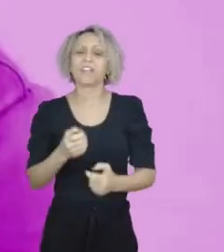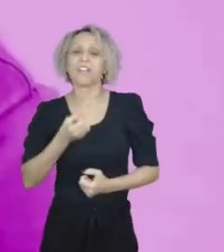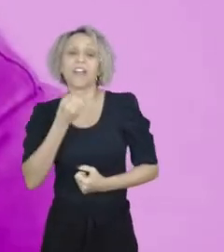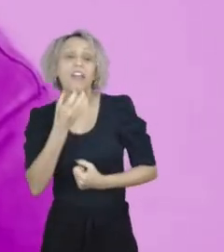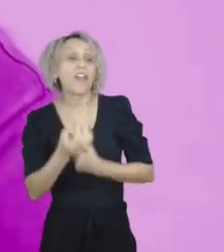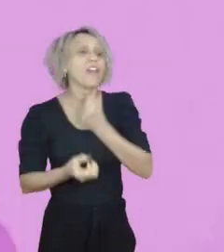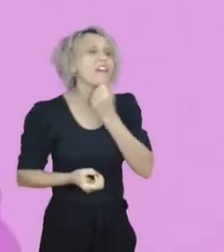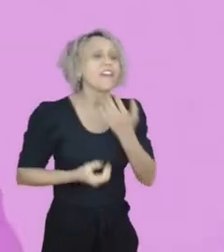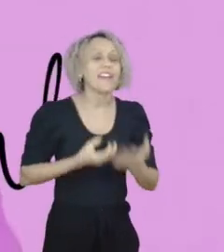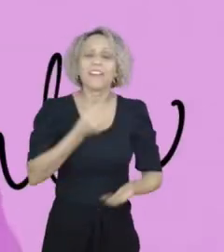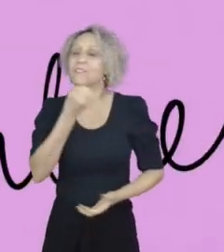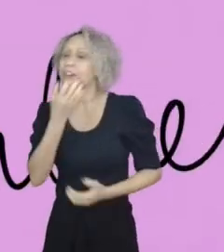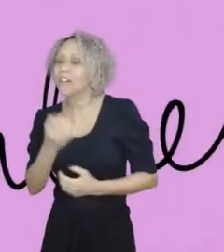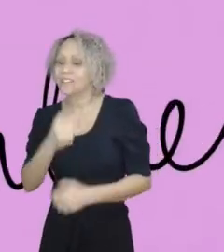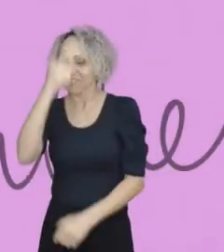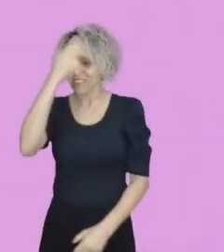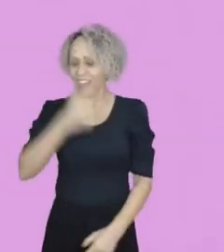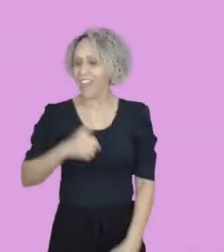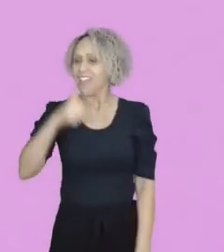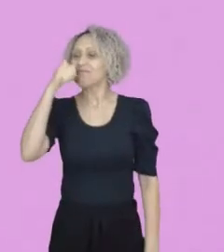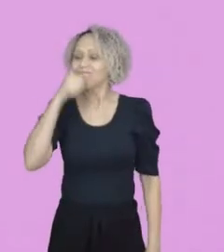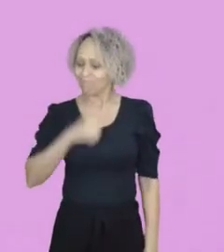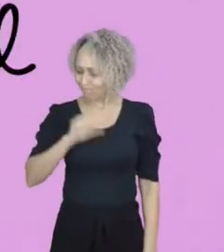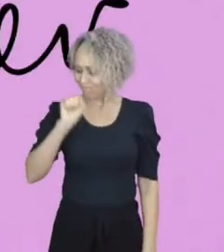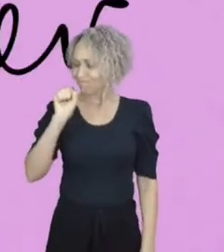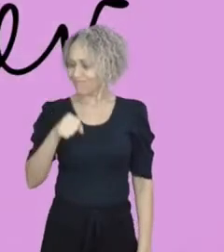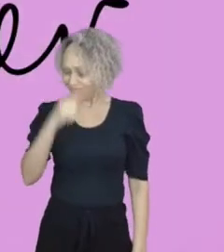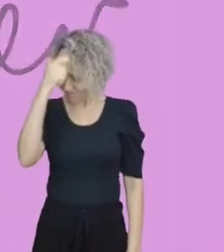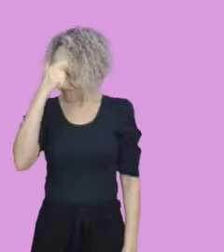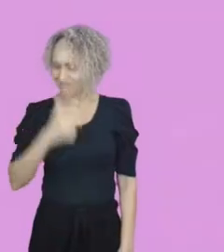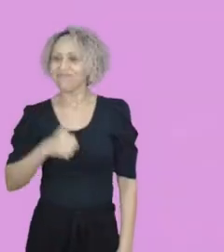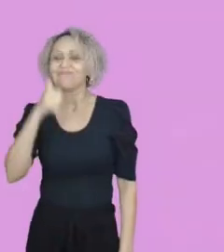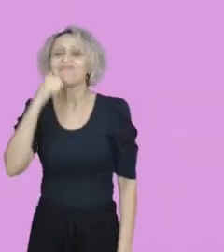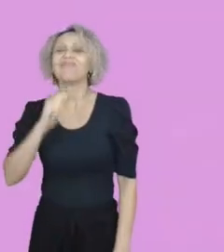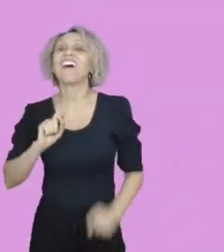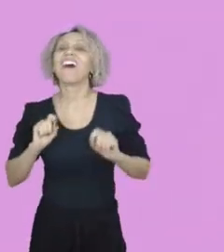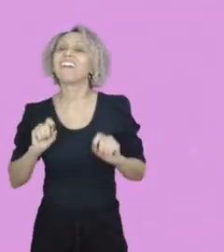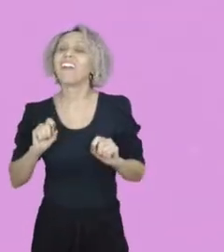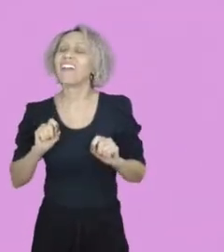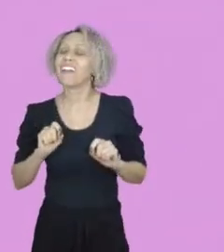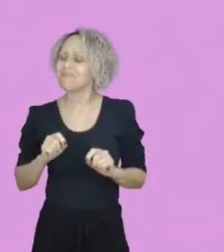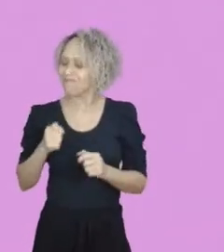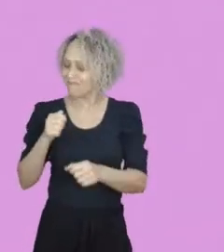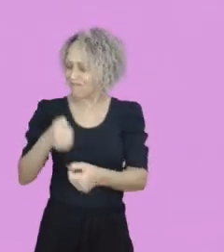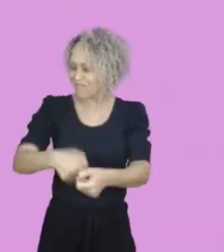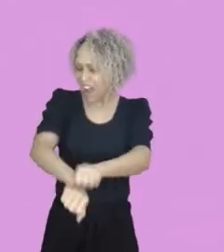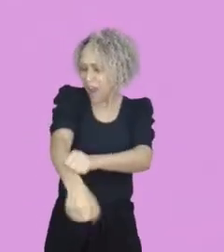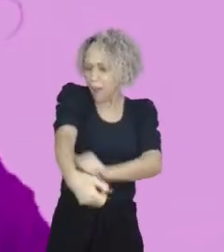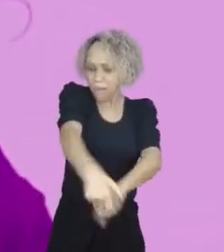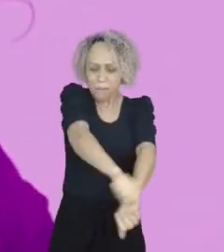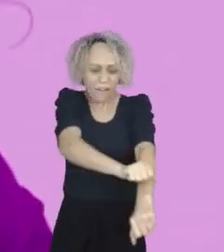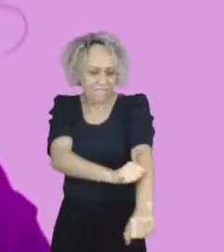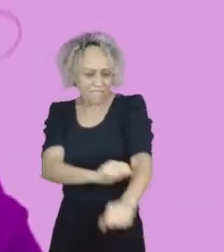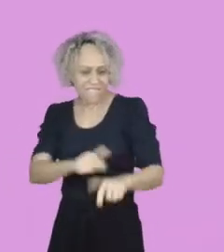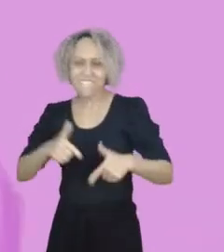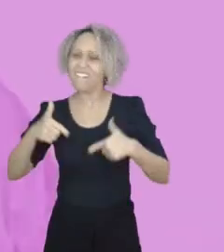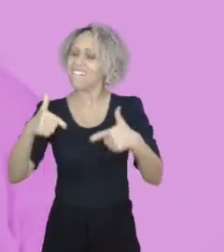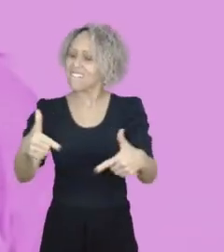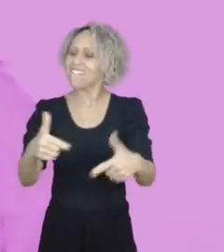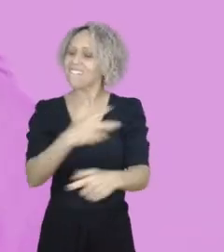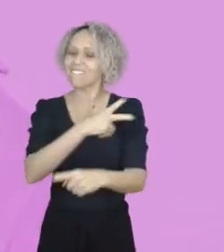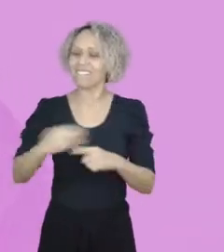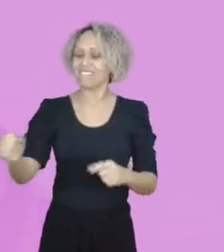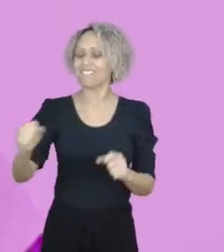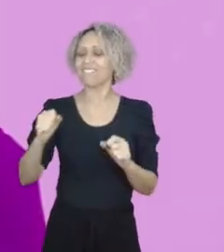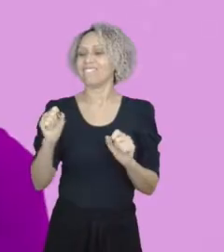Porque eu sou mulher pra fazer acontecer.